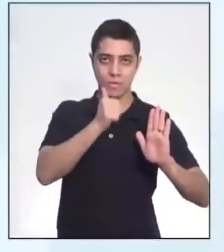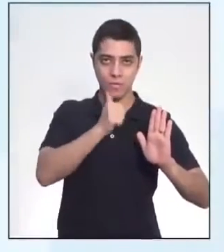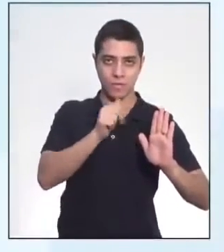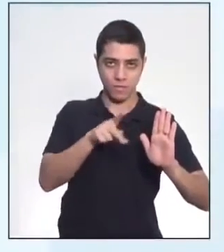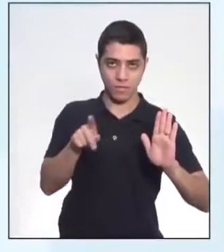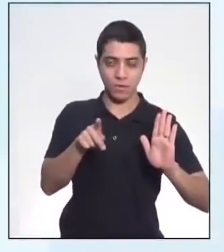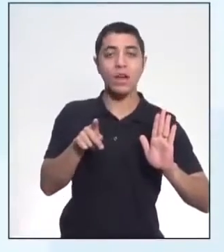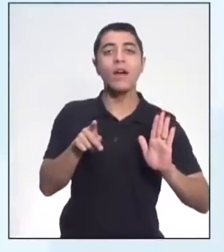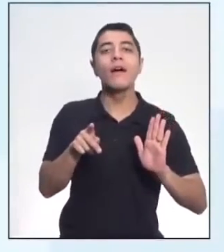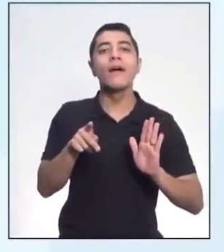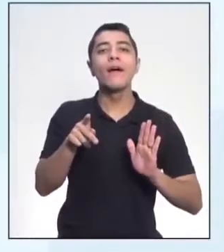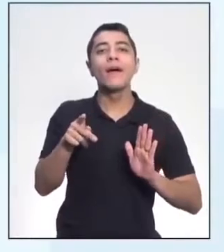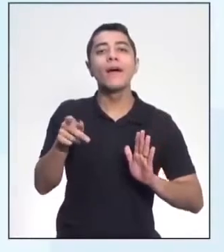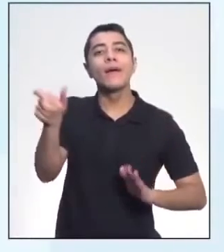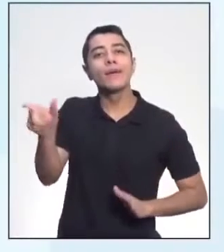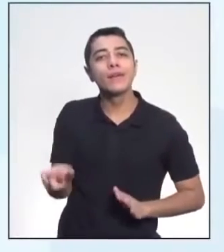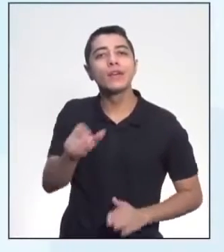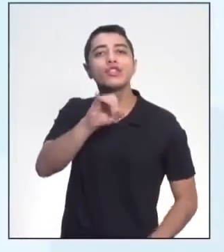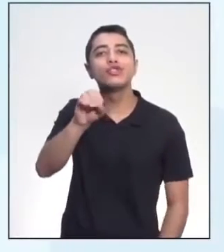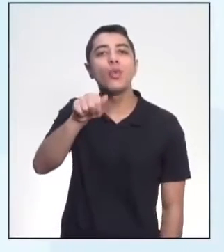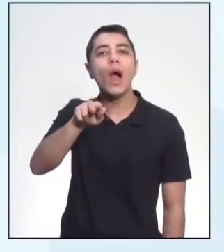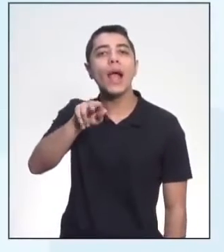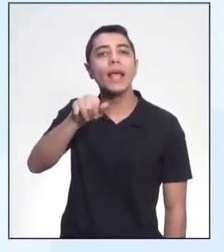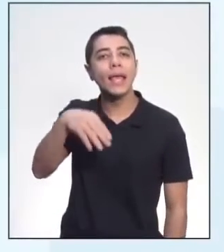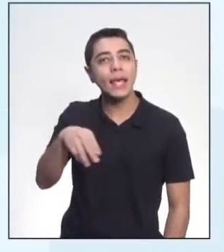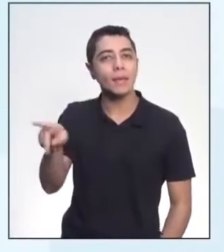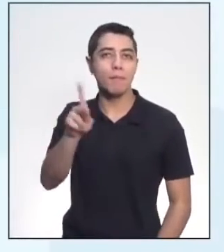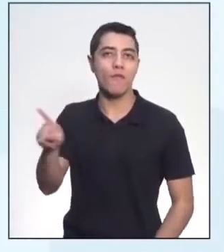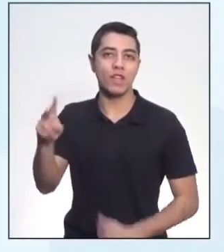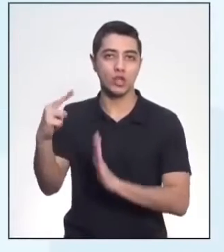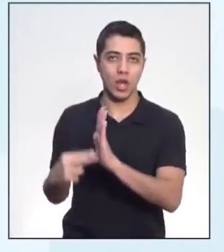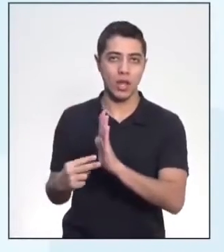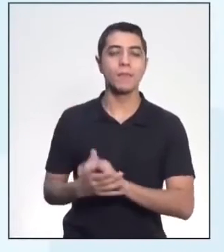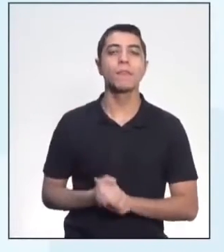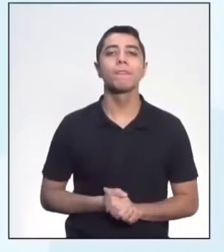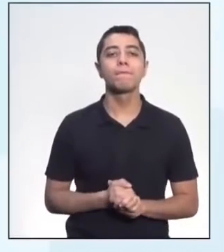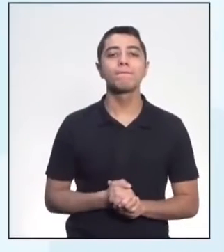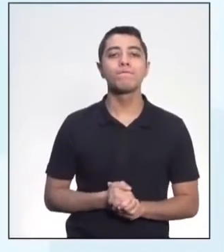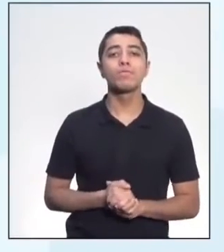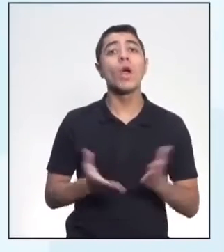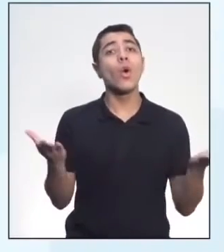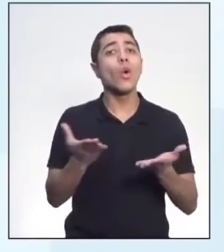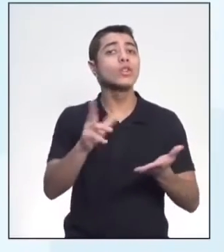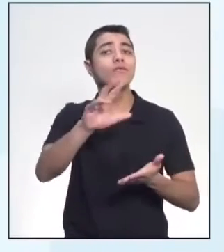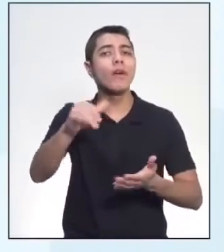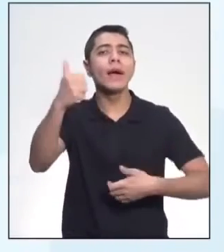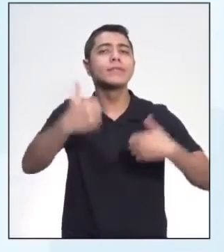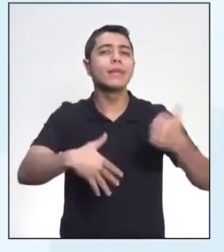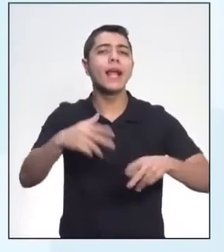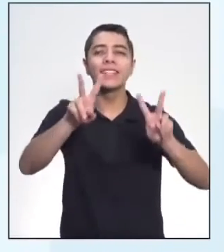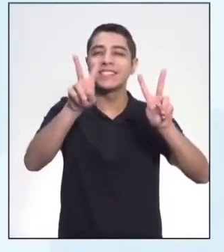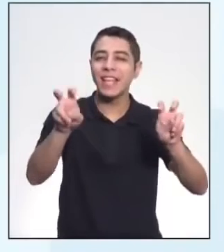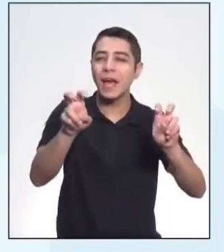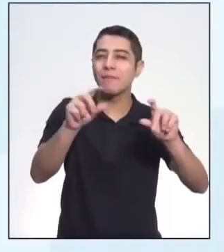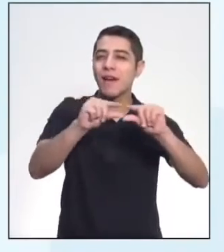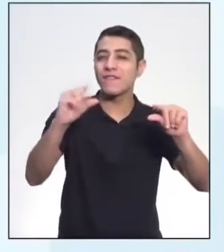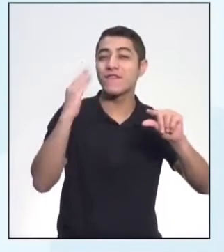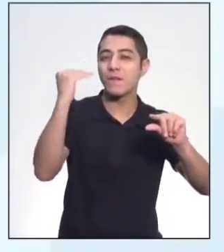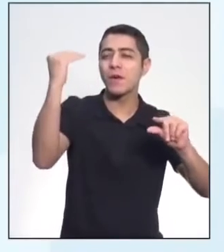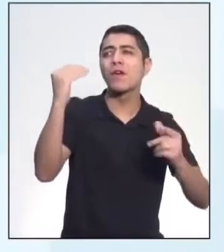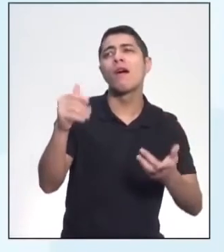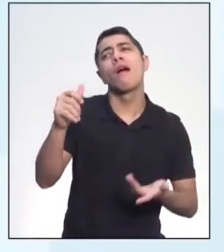lá. Hoje vamos abordar o famoso tema Pai, me compra. Sabemos que os adolescentes são